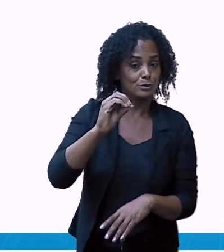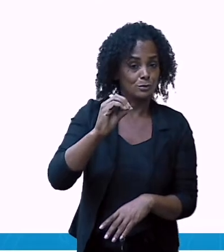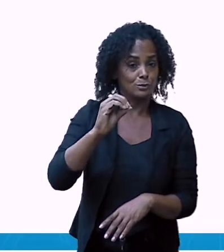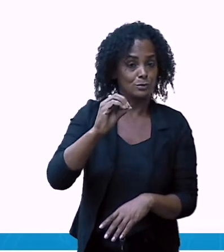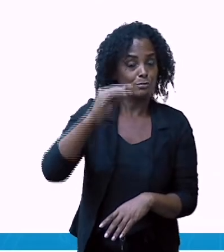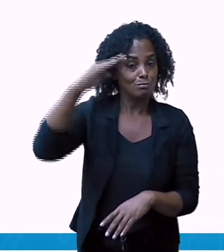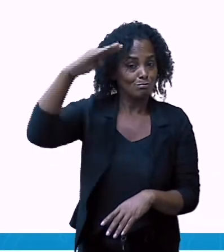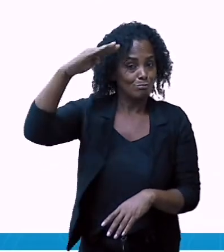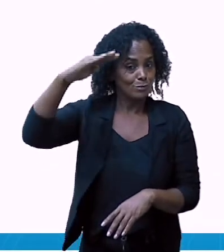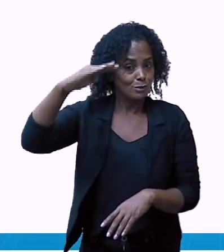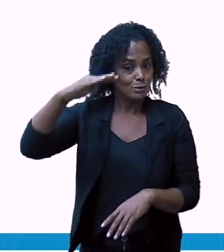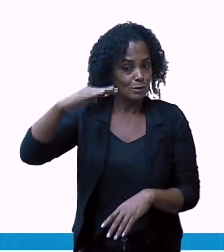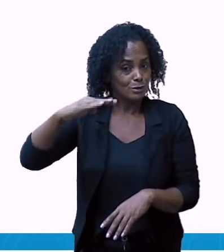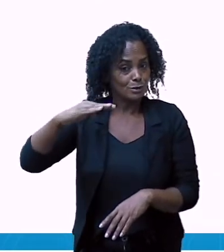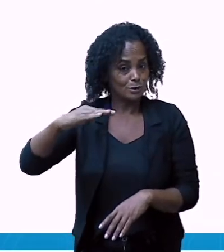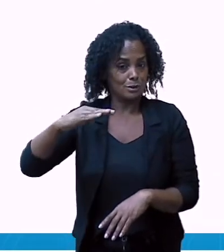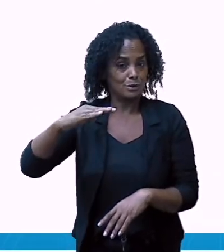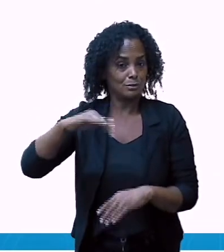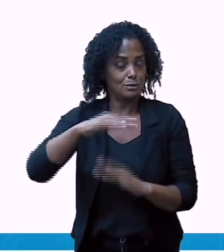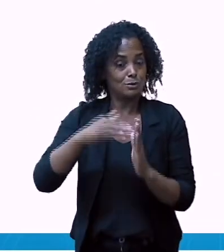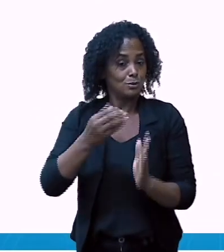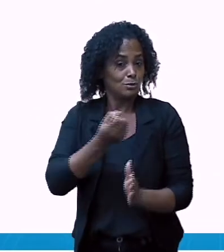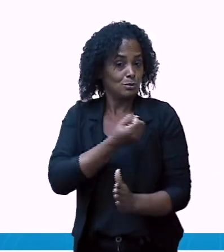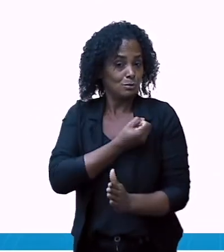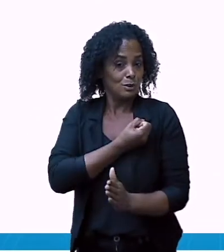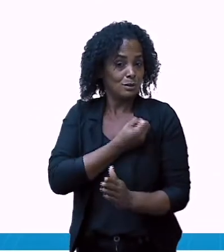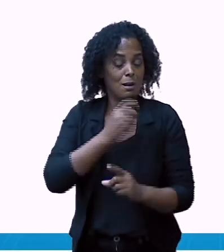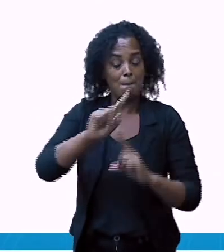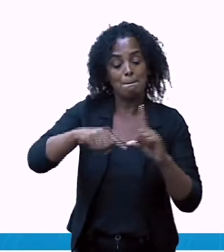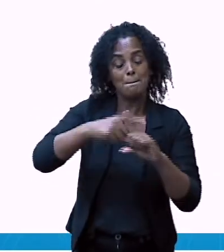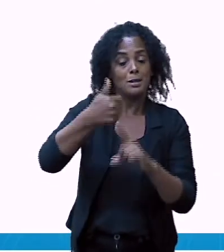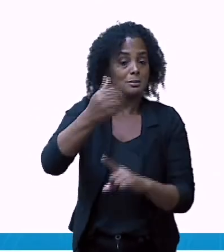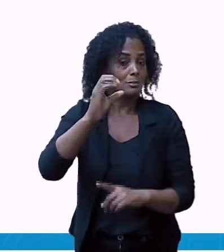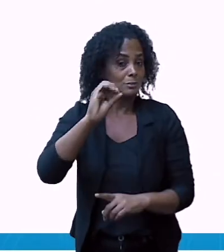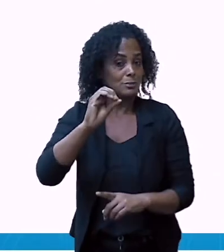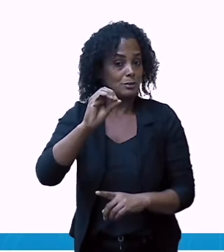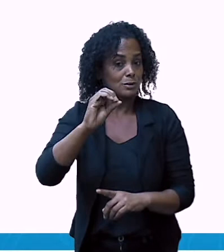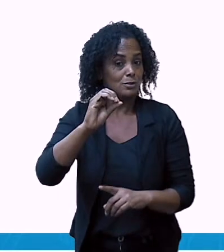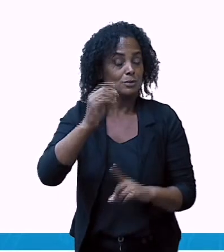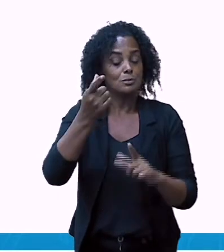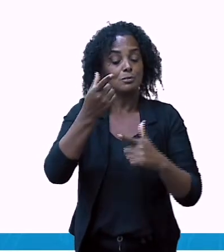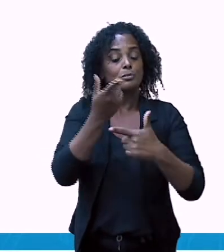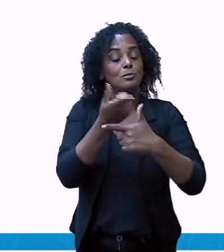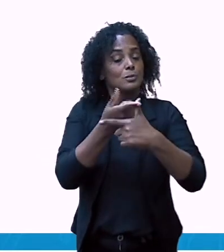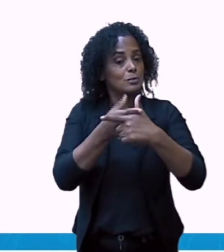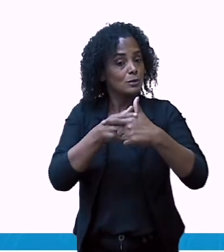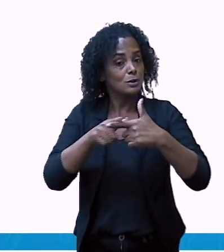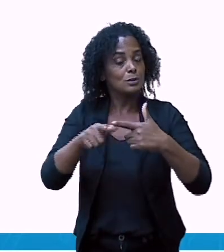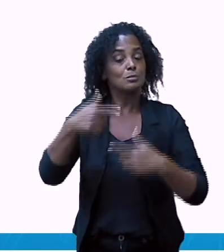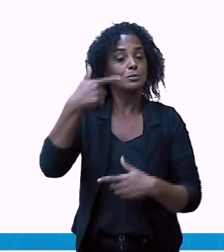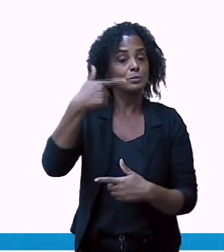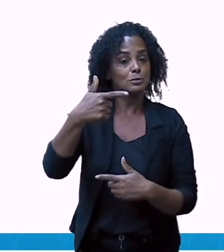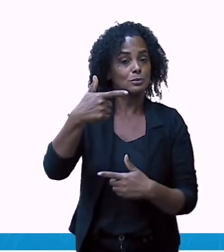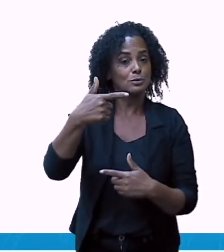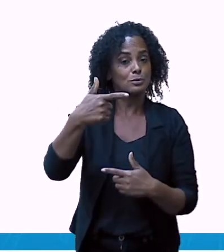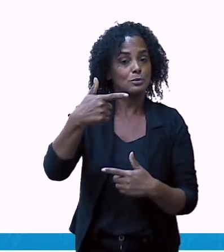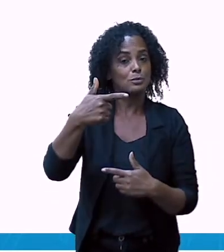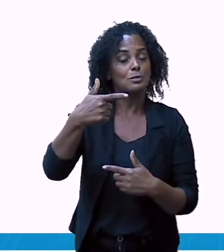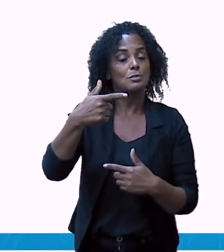Descer todo o restante da expressão. Mais 10 dividido por 2,